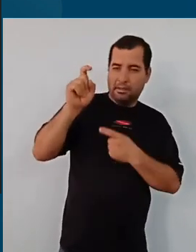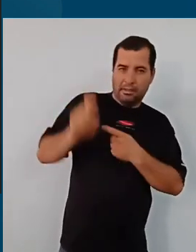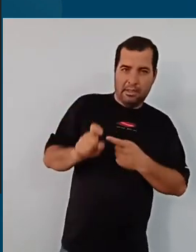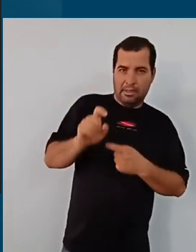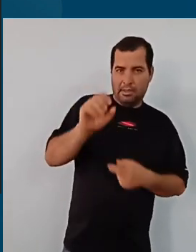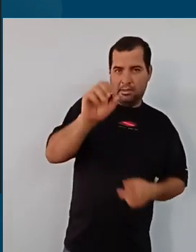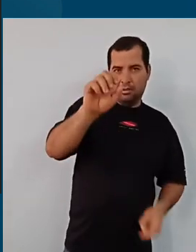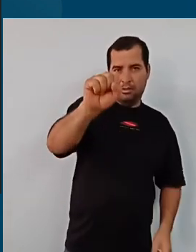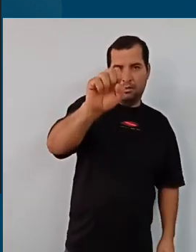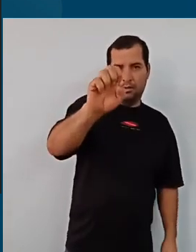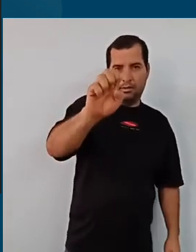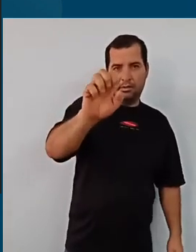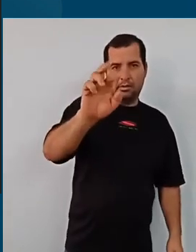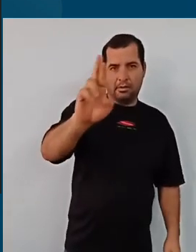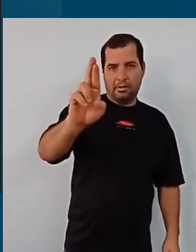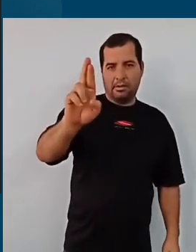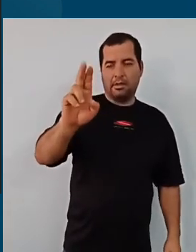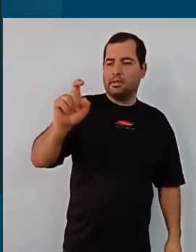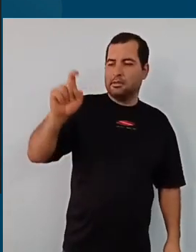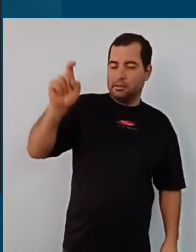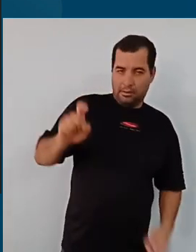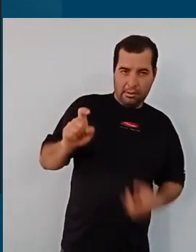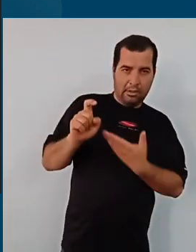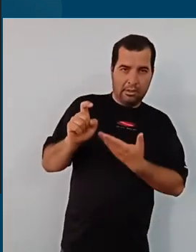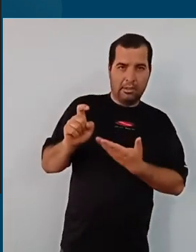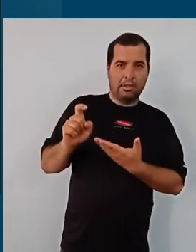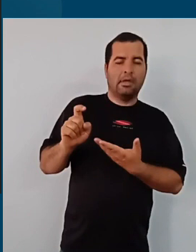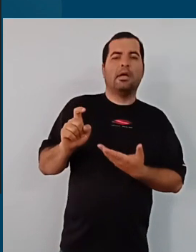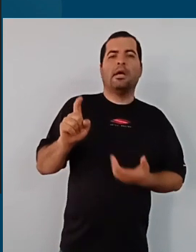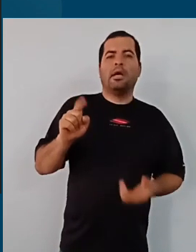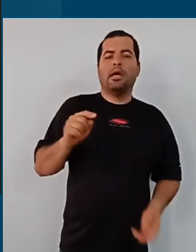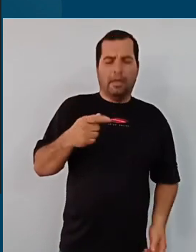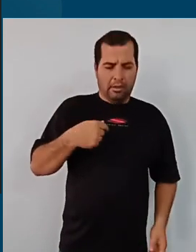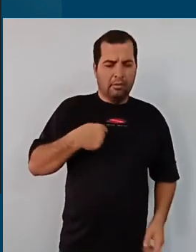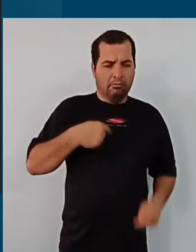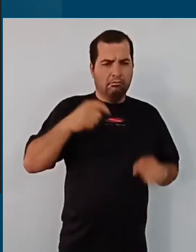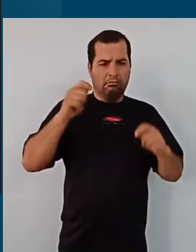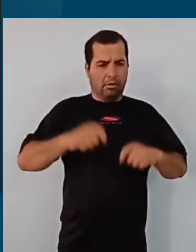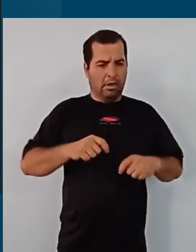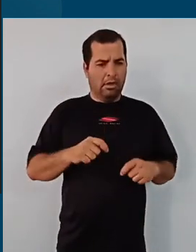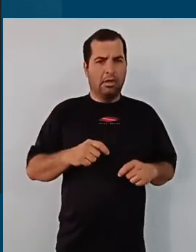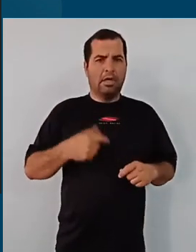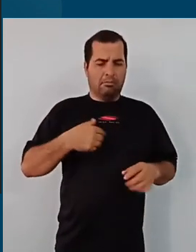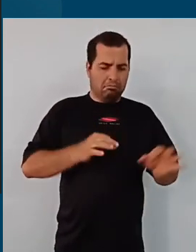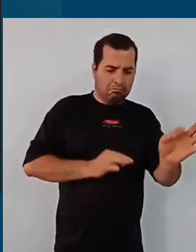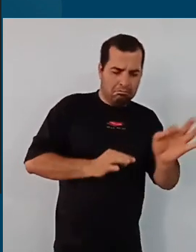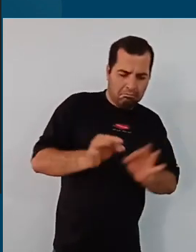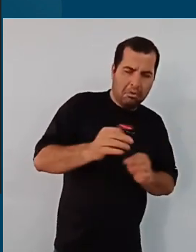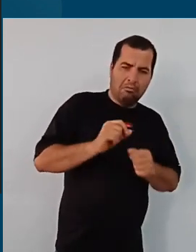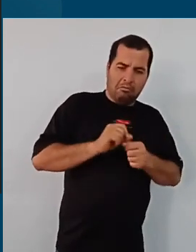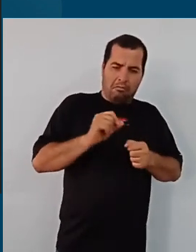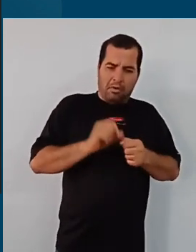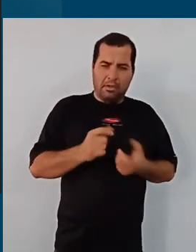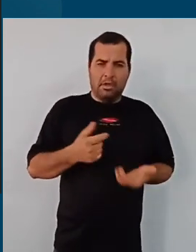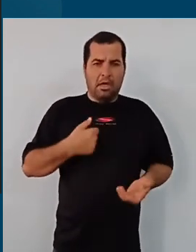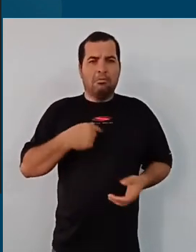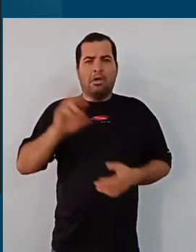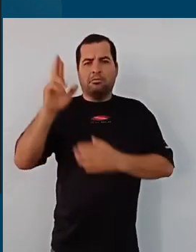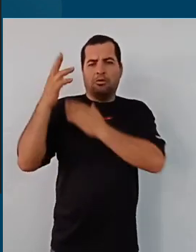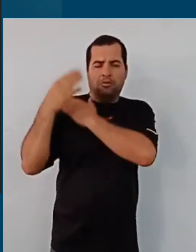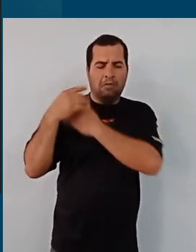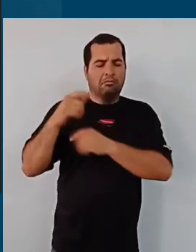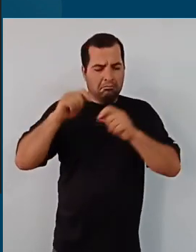muito ligado à autonomia, no sentido da capacidade de criar seus projetos, se responsabilizar